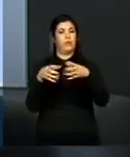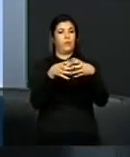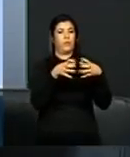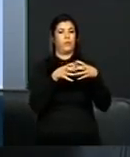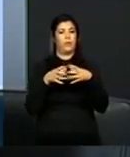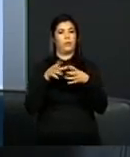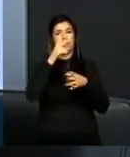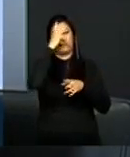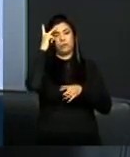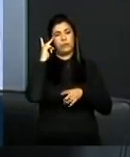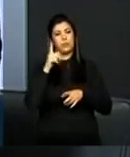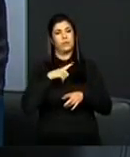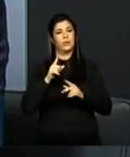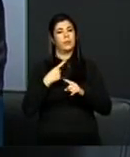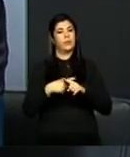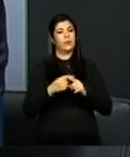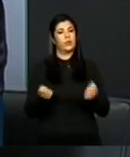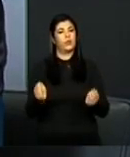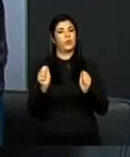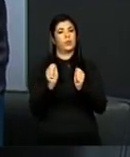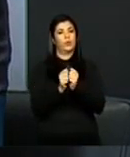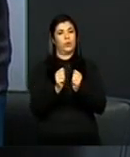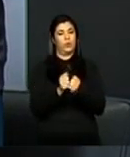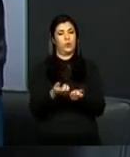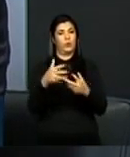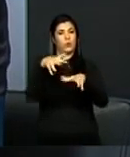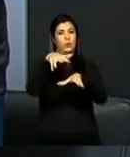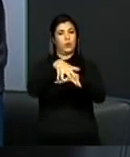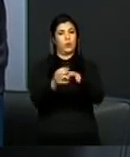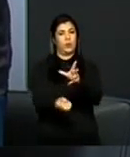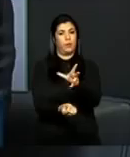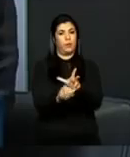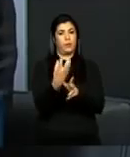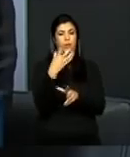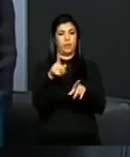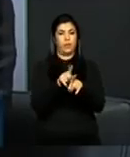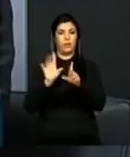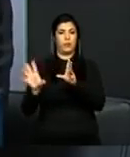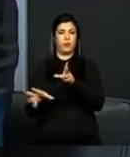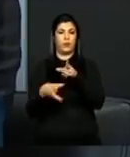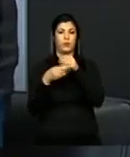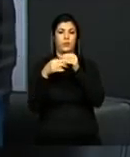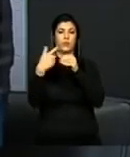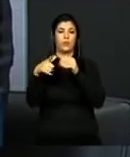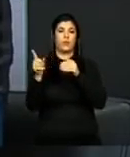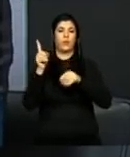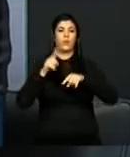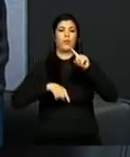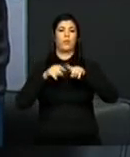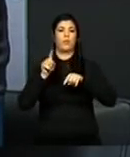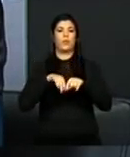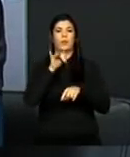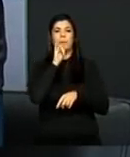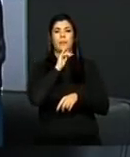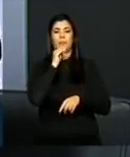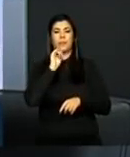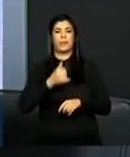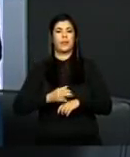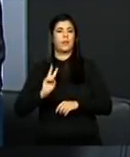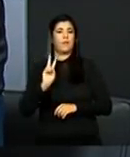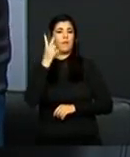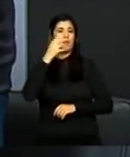quê? Porque junto com a inclusão produtiva se soma o conjunto da outra política, por exemplo, da valorização do salário mínimo,